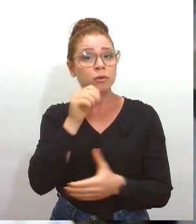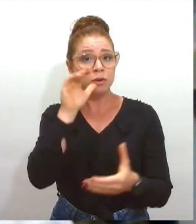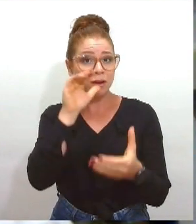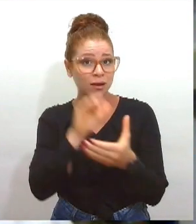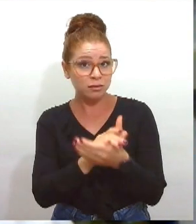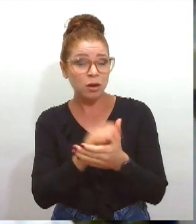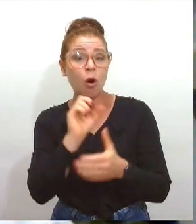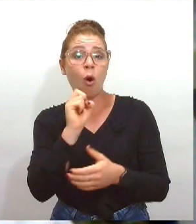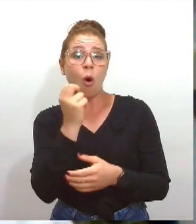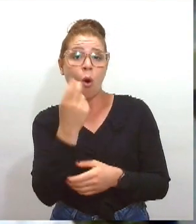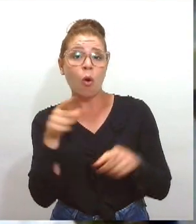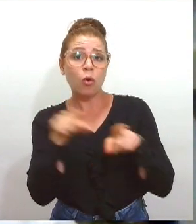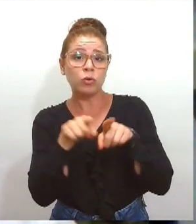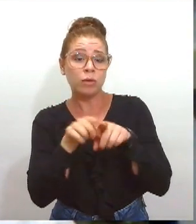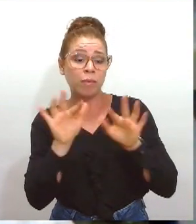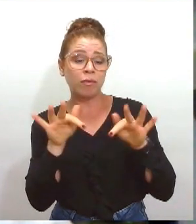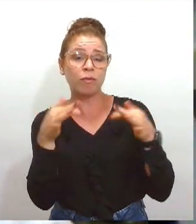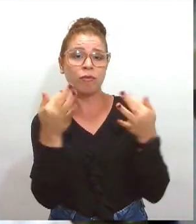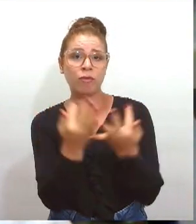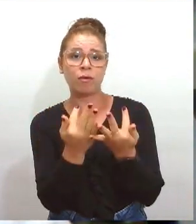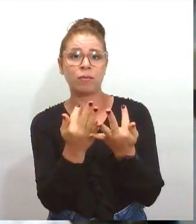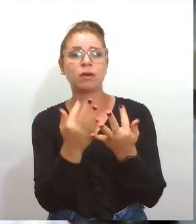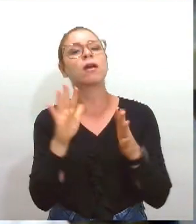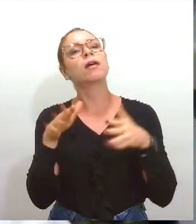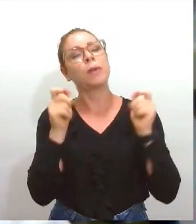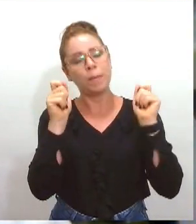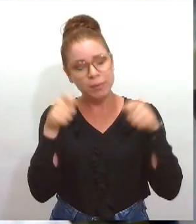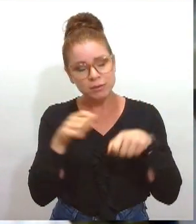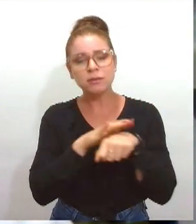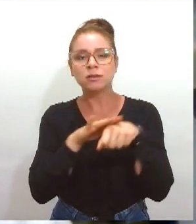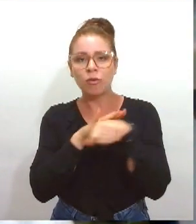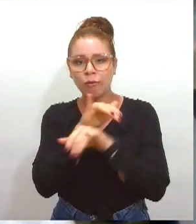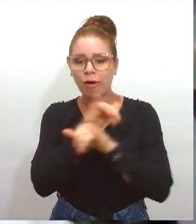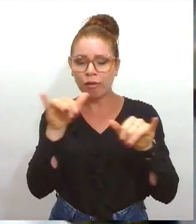é imprescindível que nós conversemos e avisemos aos nossos familiares que somos doadores.